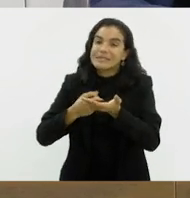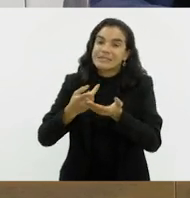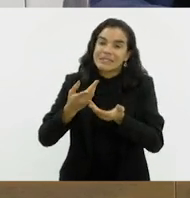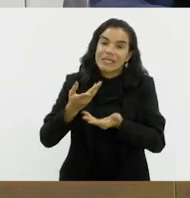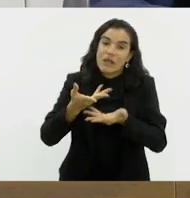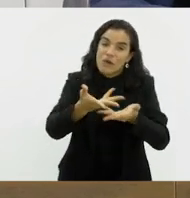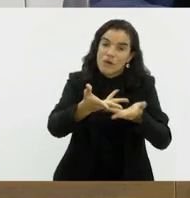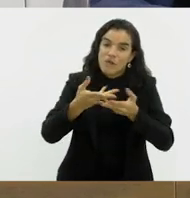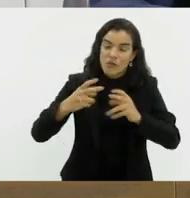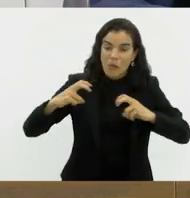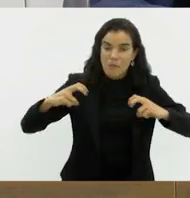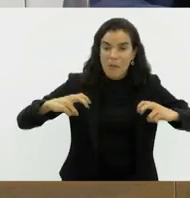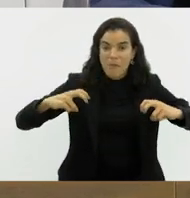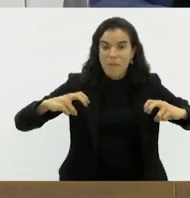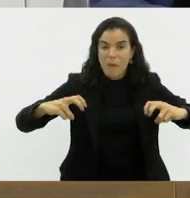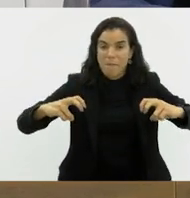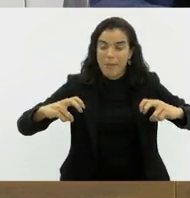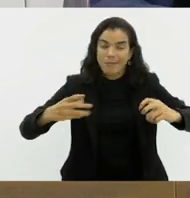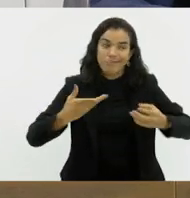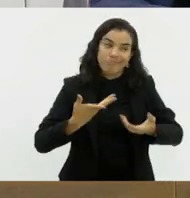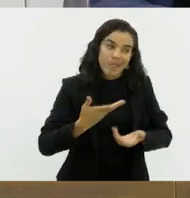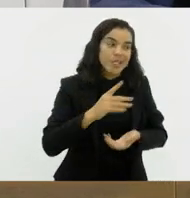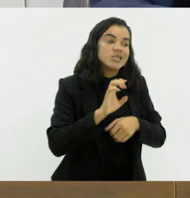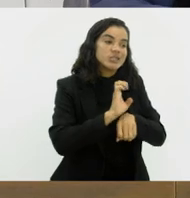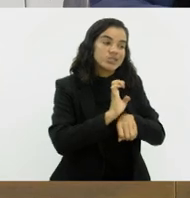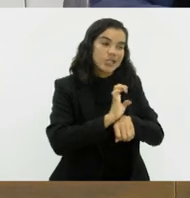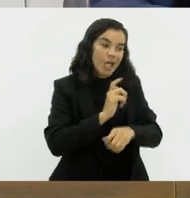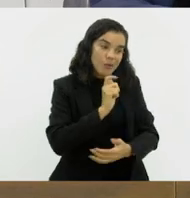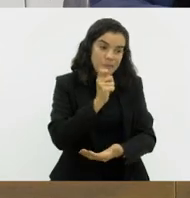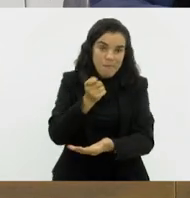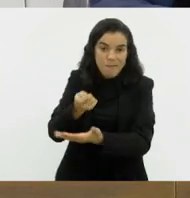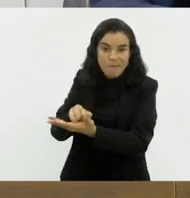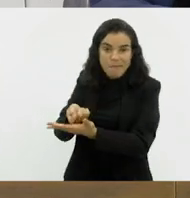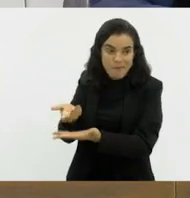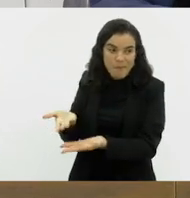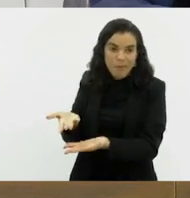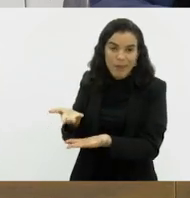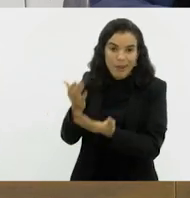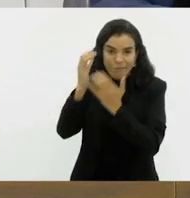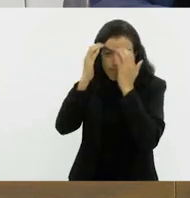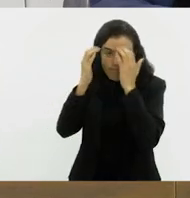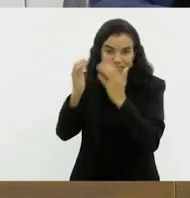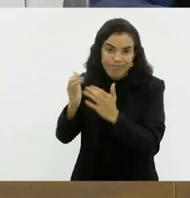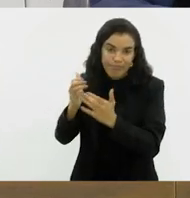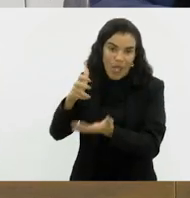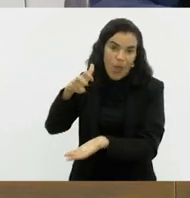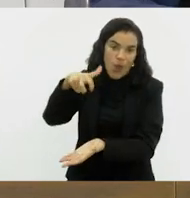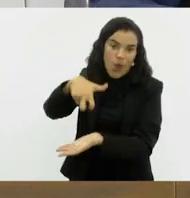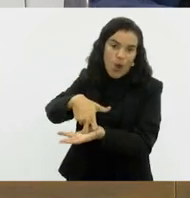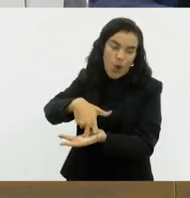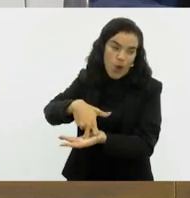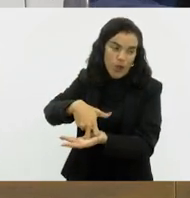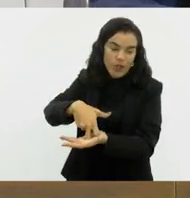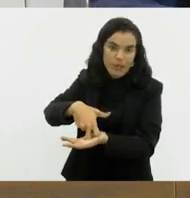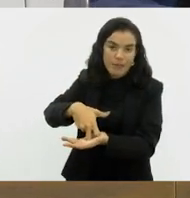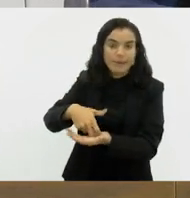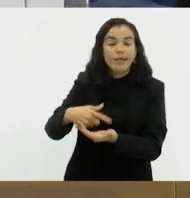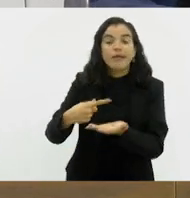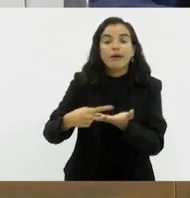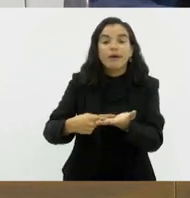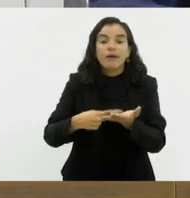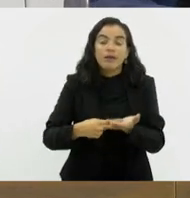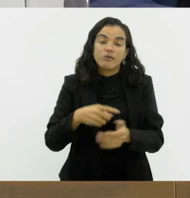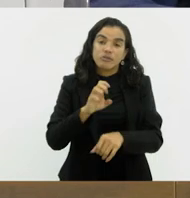para cobrar do Estado o cumprimento da condenação, e ficou acordado que o